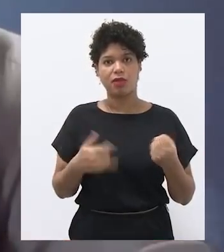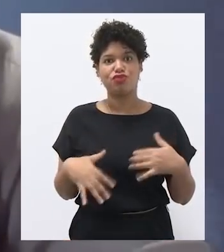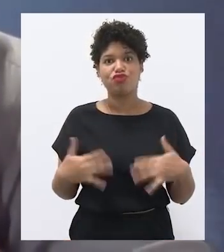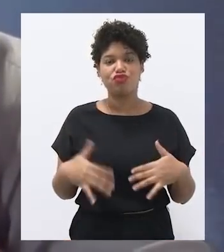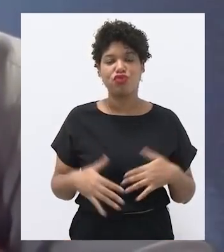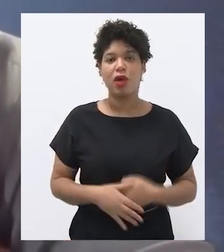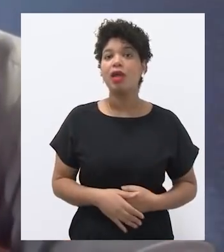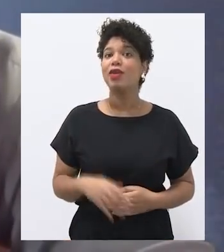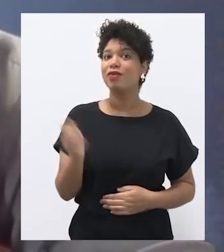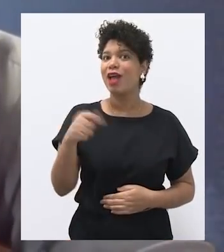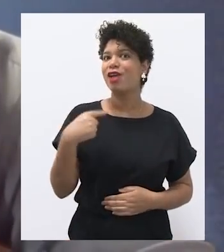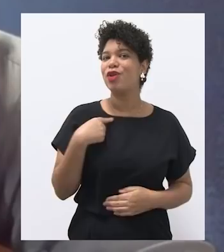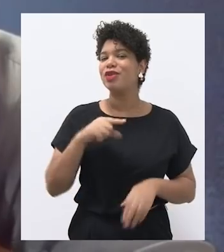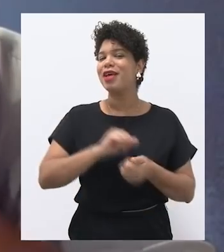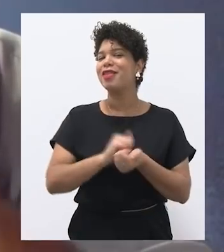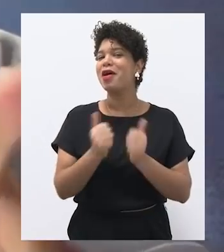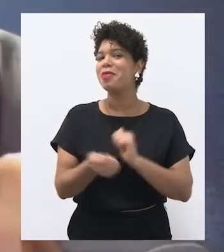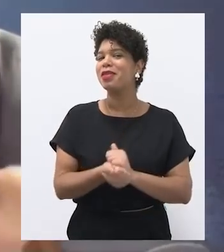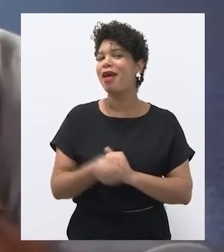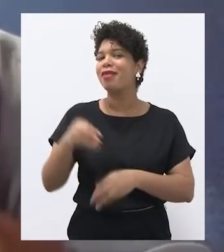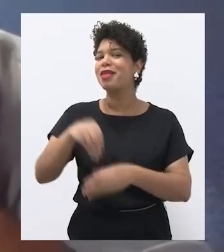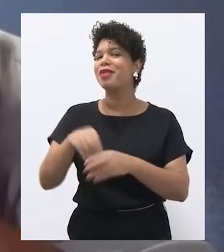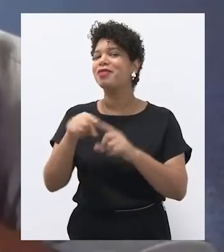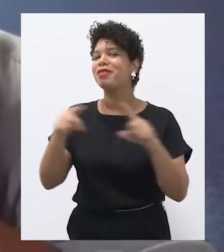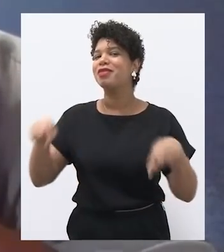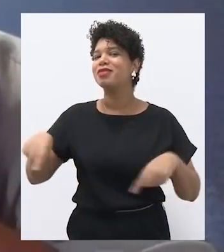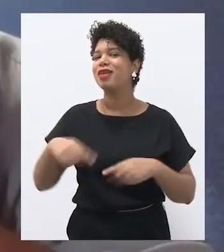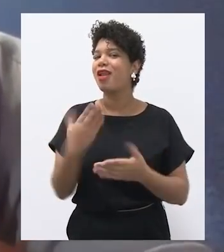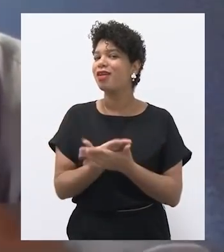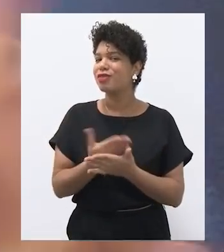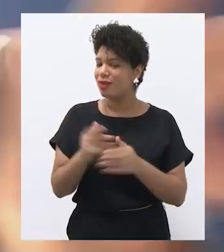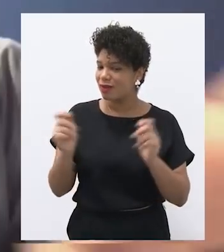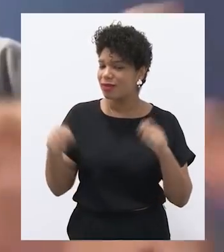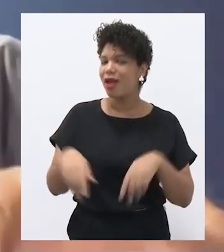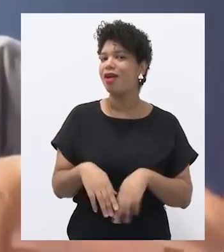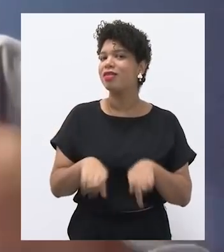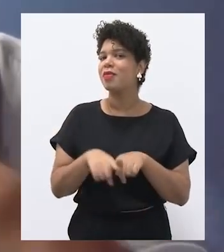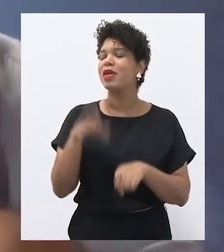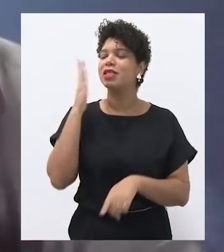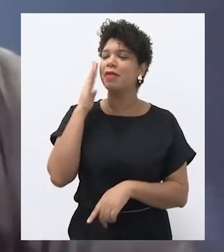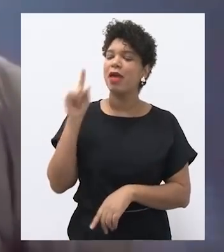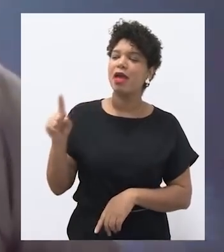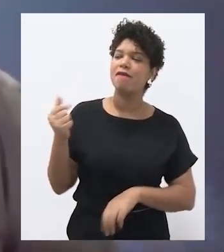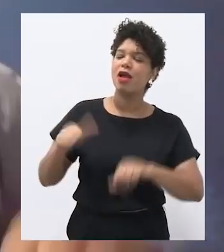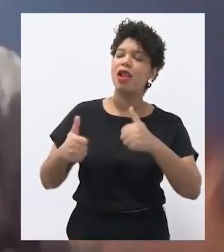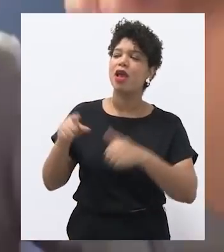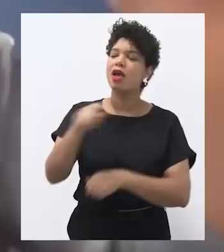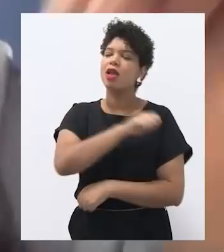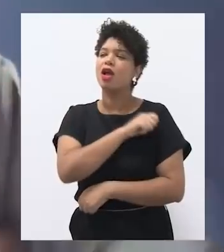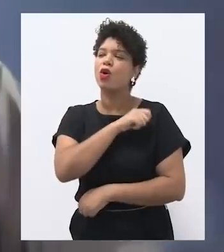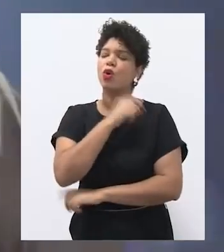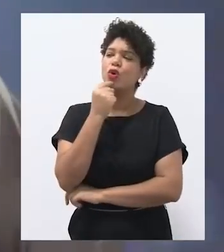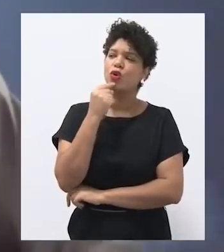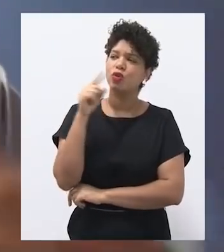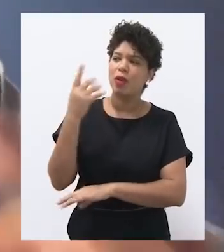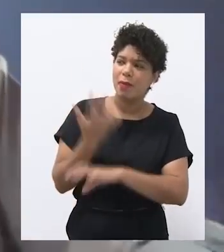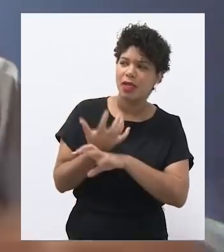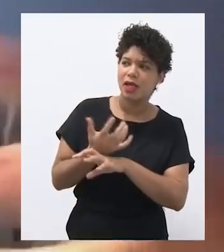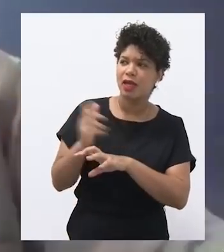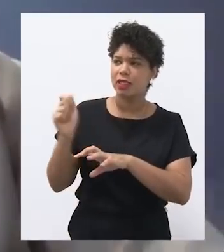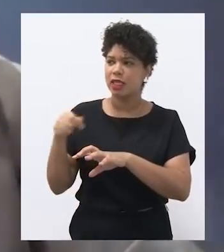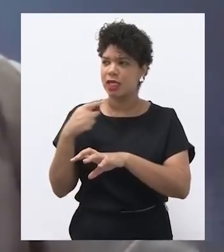pontos atacar? Por que a gente não consegue entender em que disciplinas um aluno está indo melhor ou pior a partir da